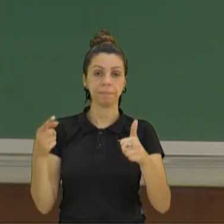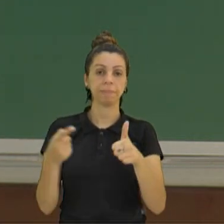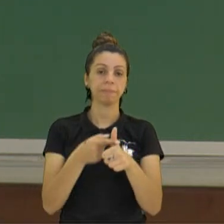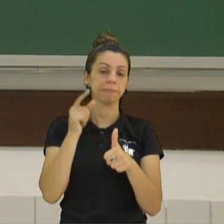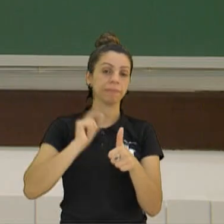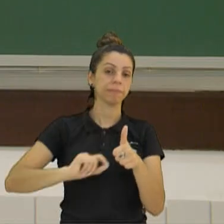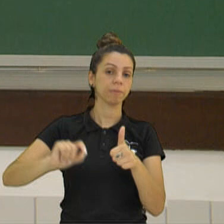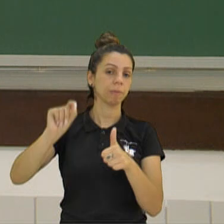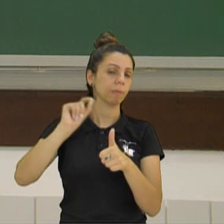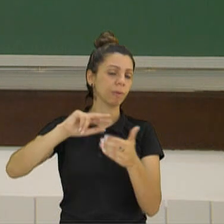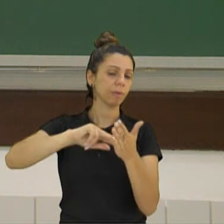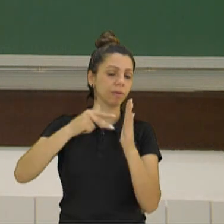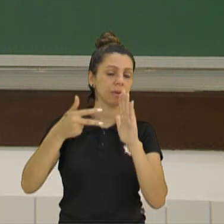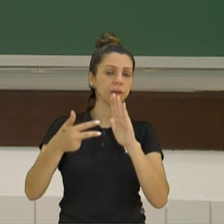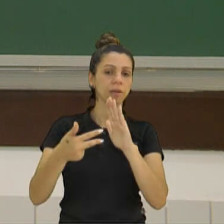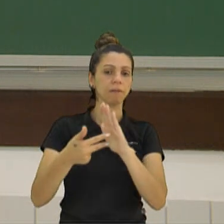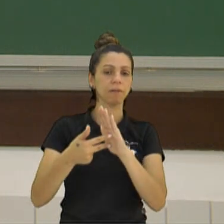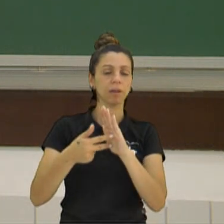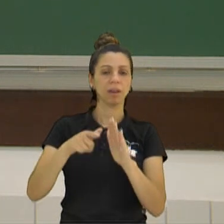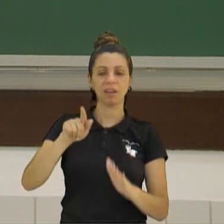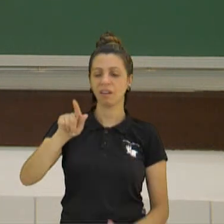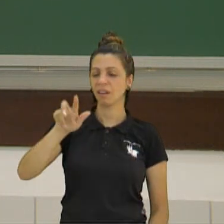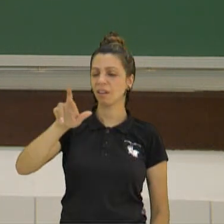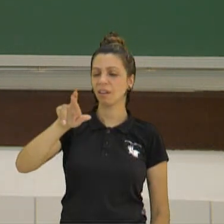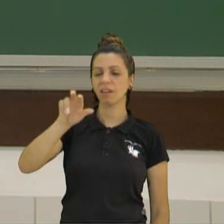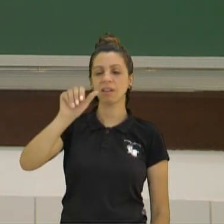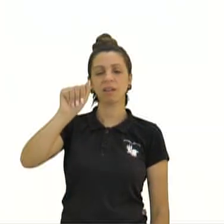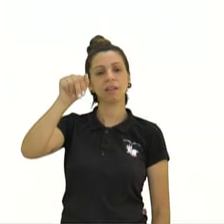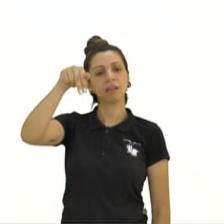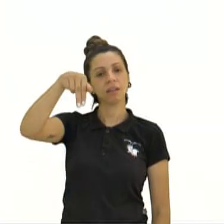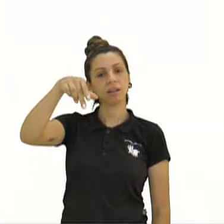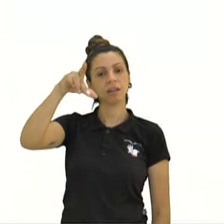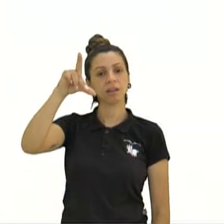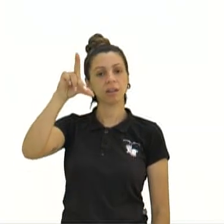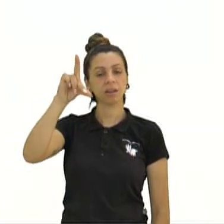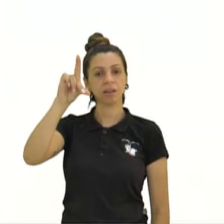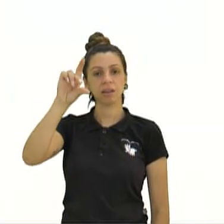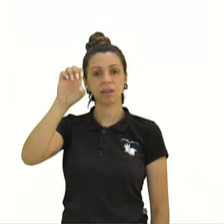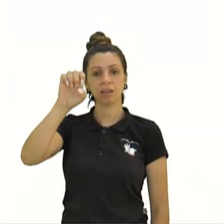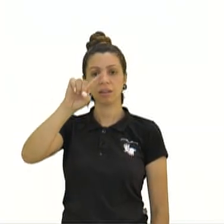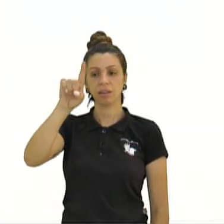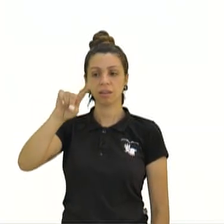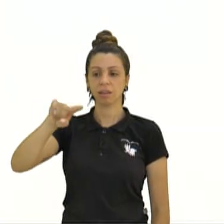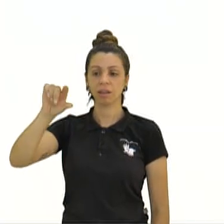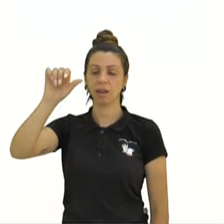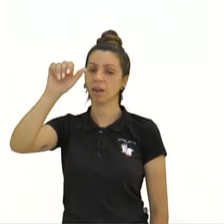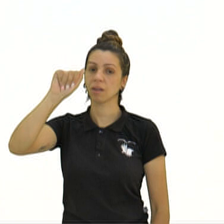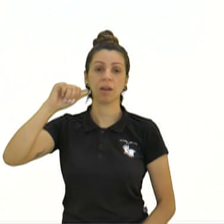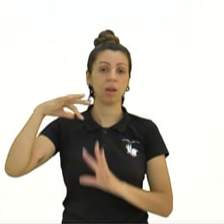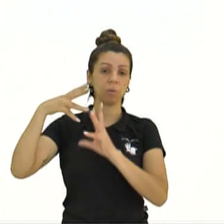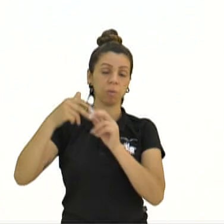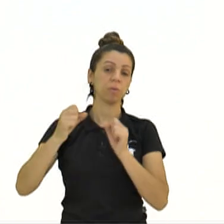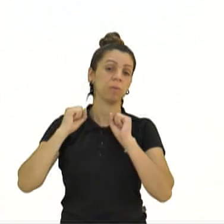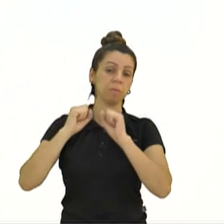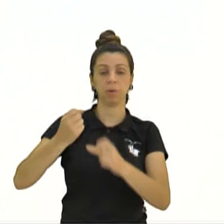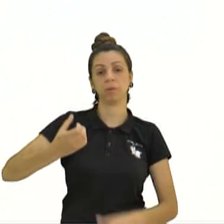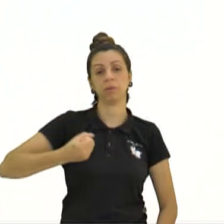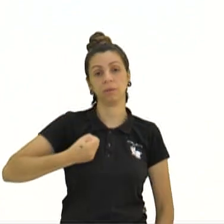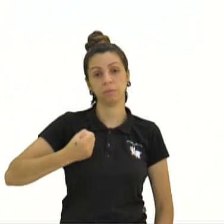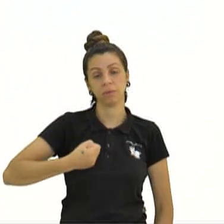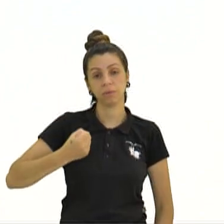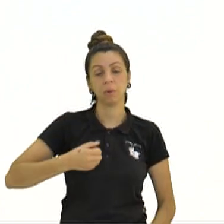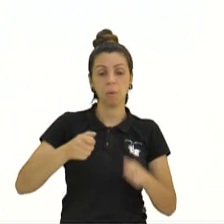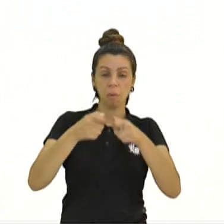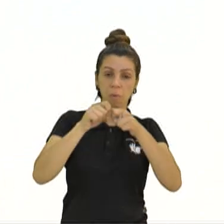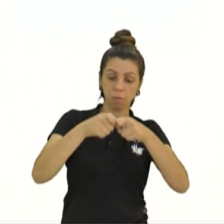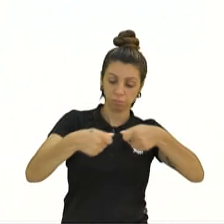tudo, o que é uma grandeza? Uma grandeza é tudo aquilo que pode ser medido ou contado, certo? A